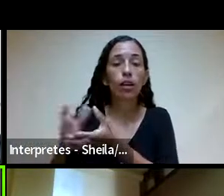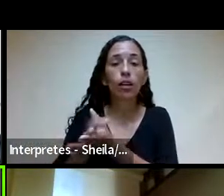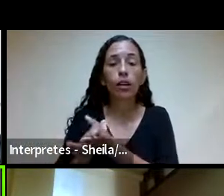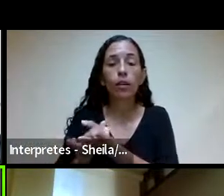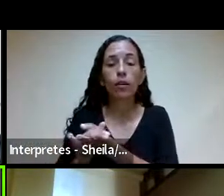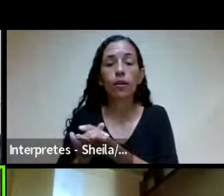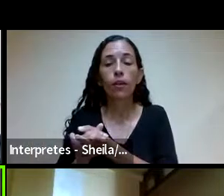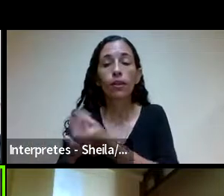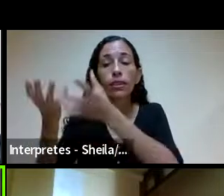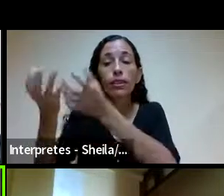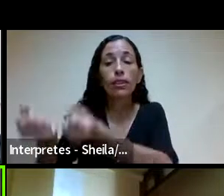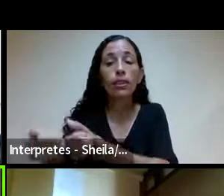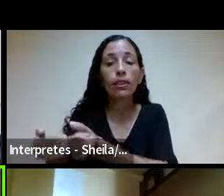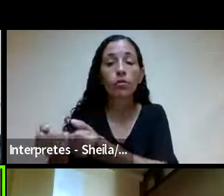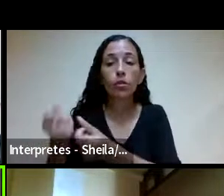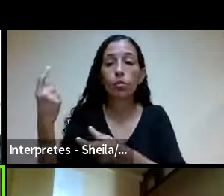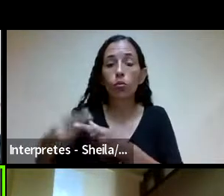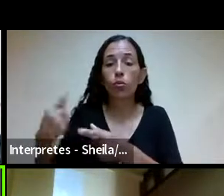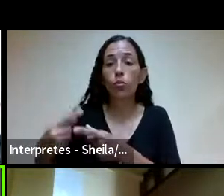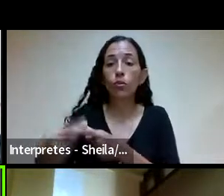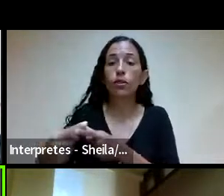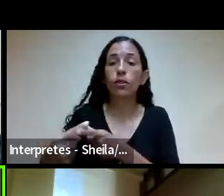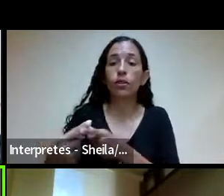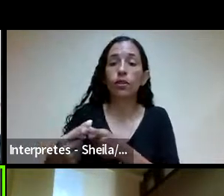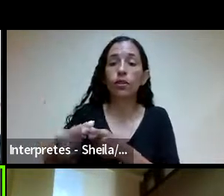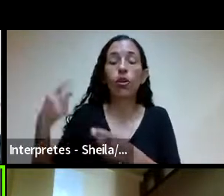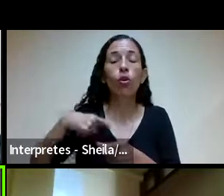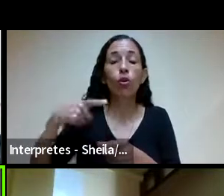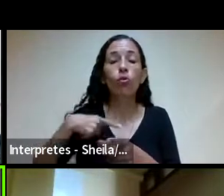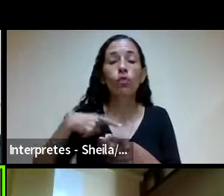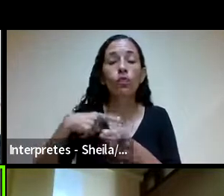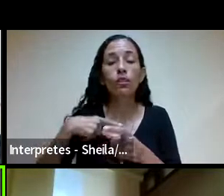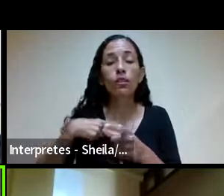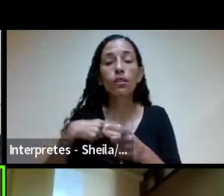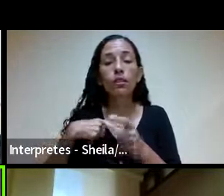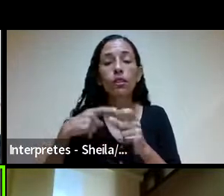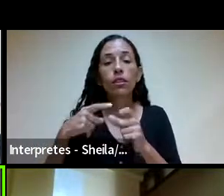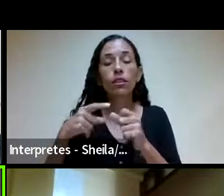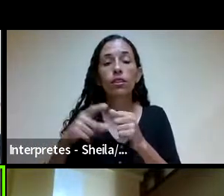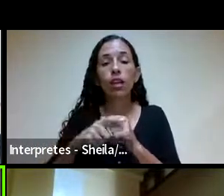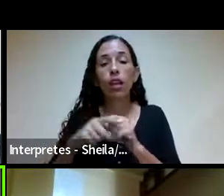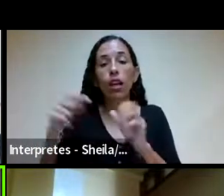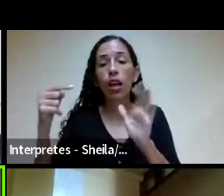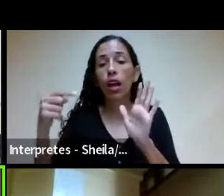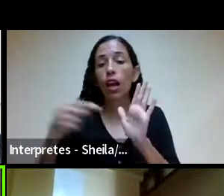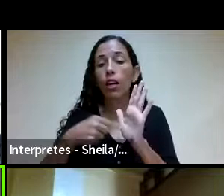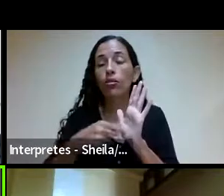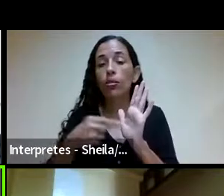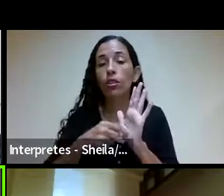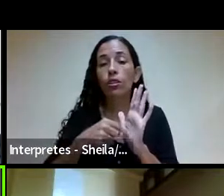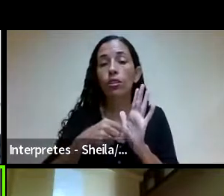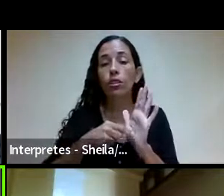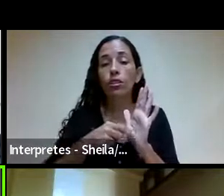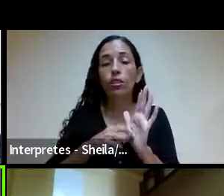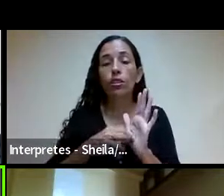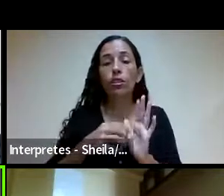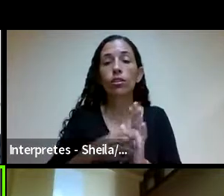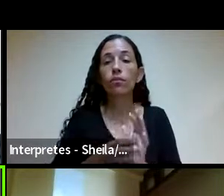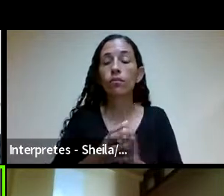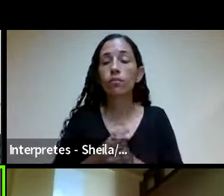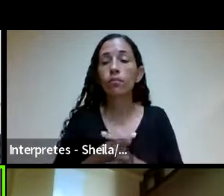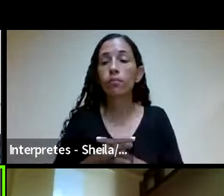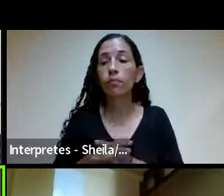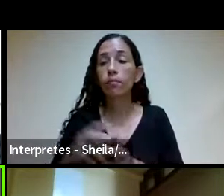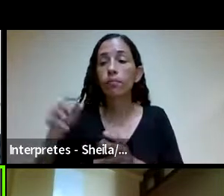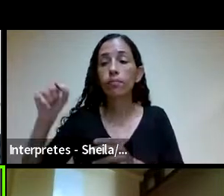e se tem como presumido que todas as informações foram repassadas, aí eu já entendo que incide o